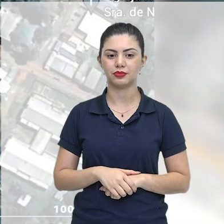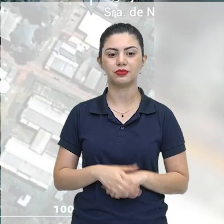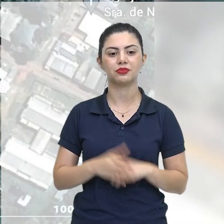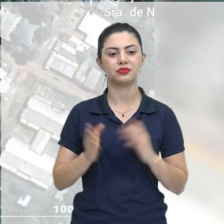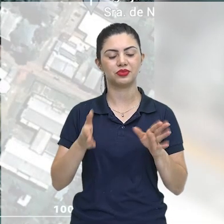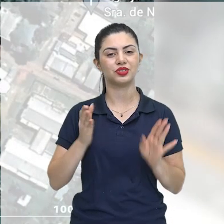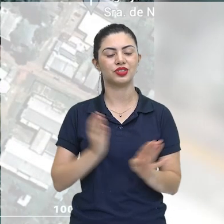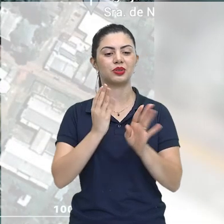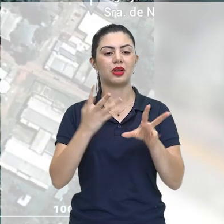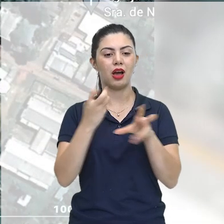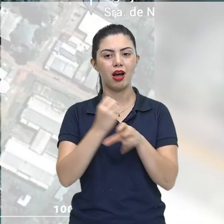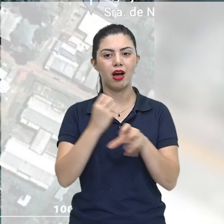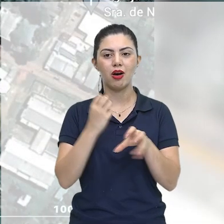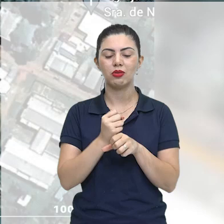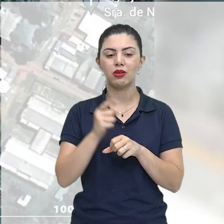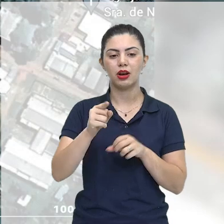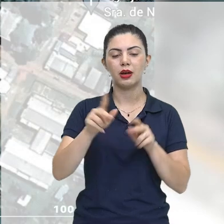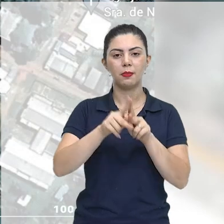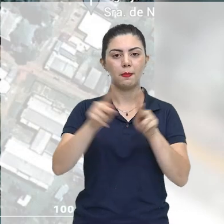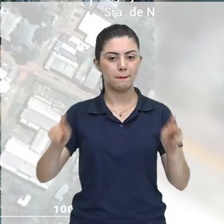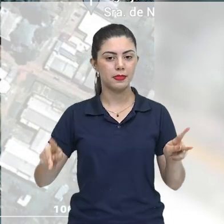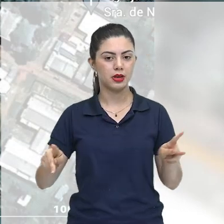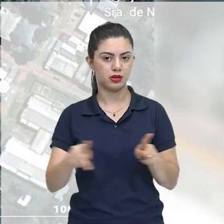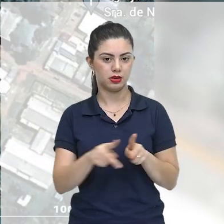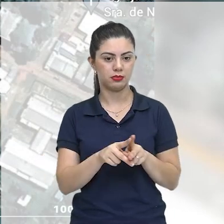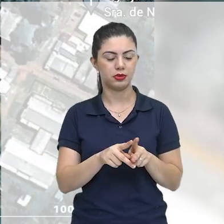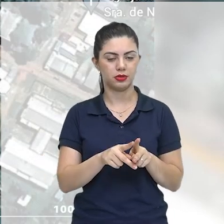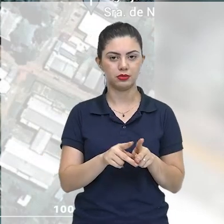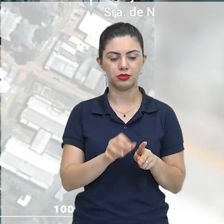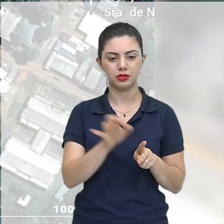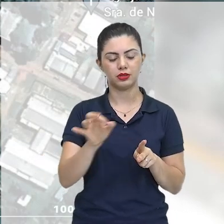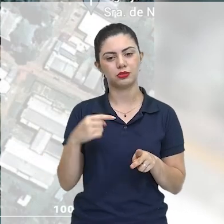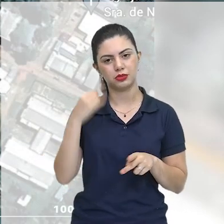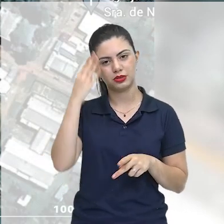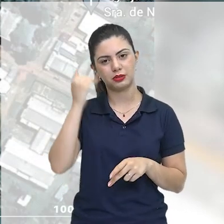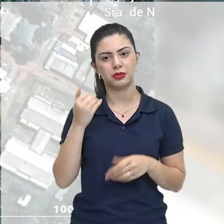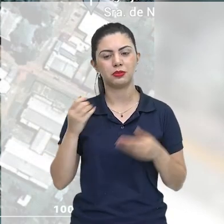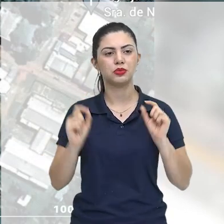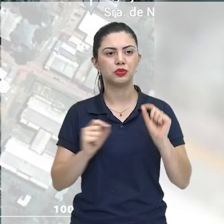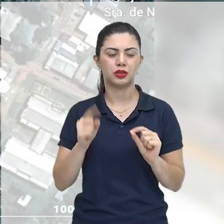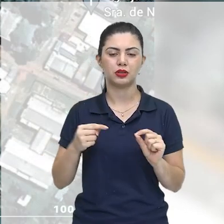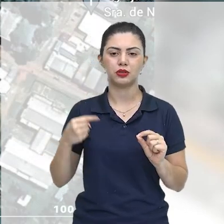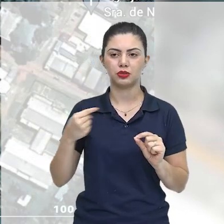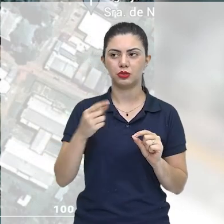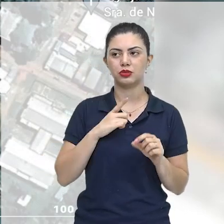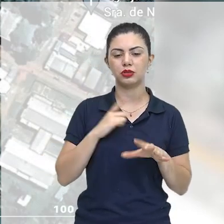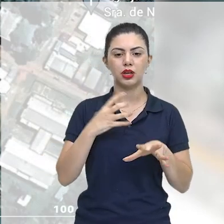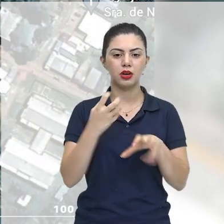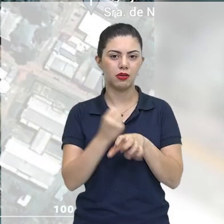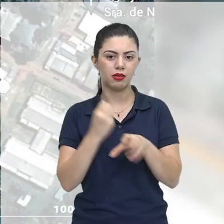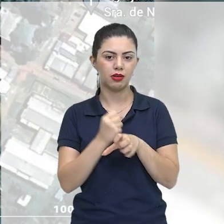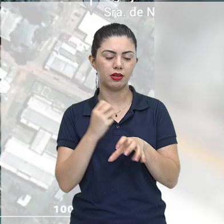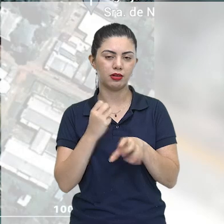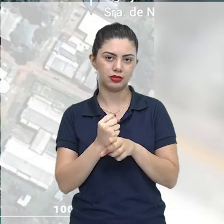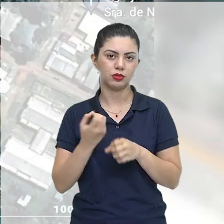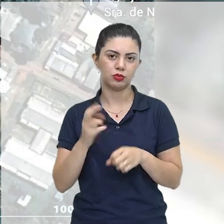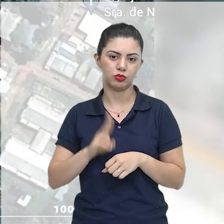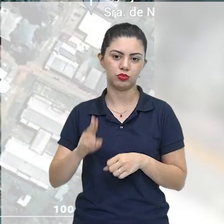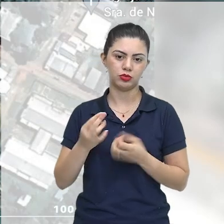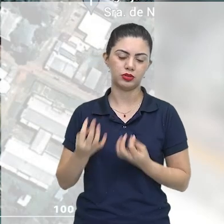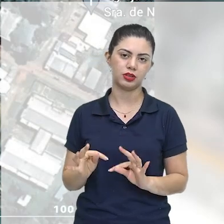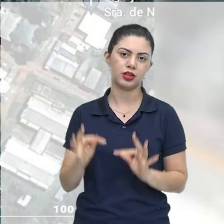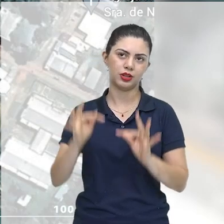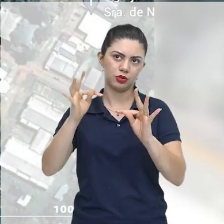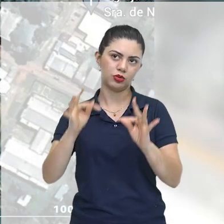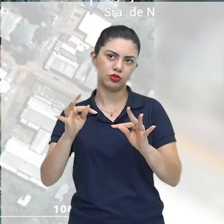valor do perímetro aqui do terreno, né? Claro, pelo fato de nós estarmos trabalhando aqui com equipamento digital, né, nós temos uma